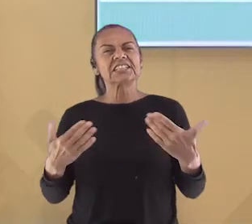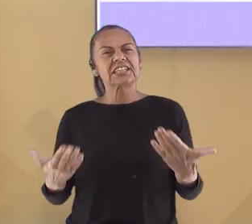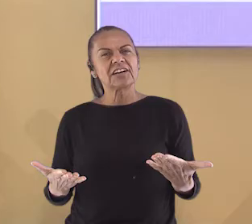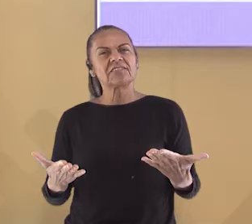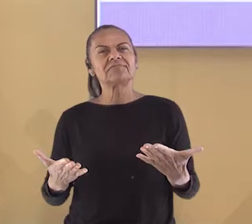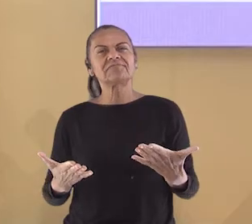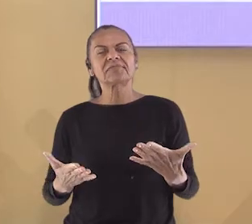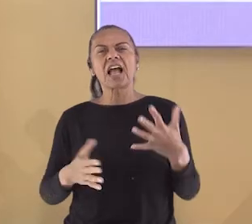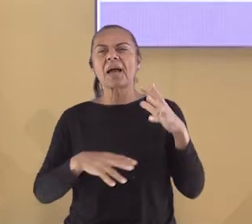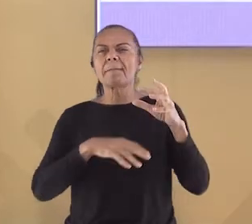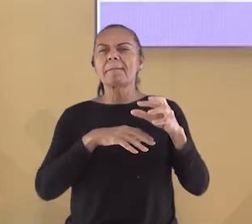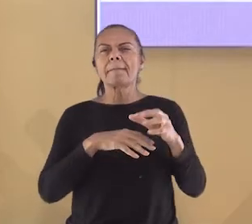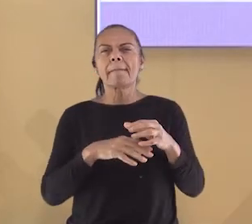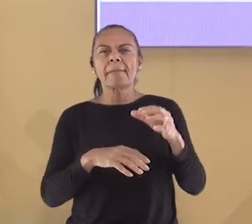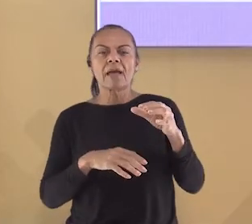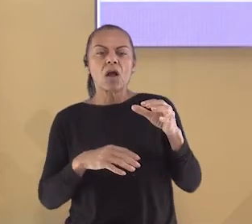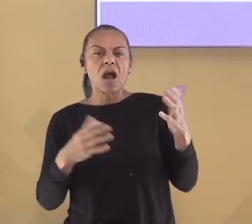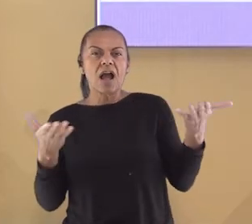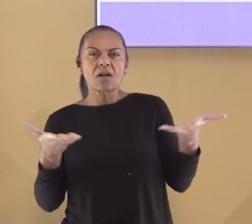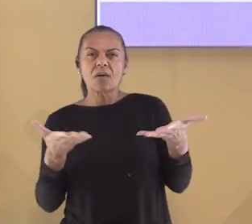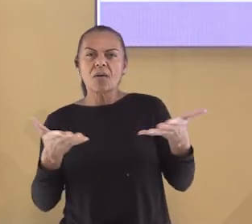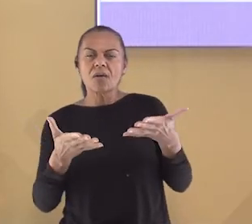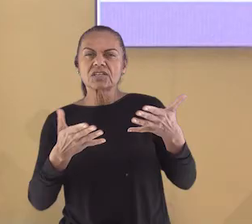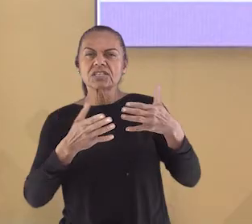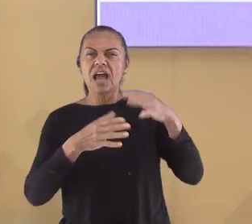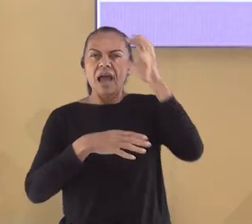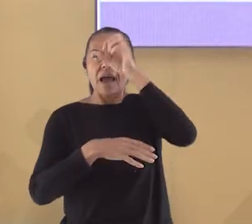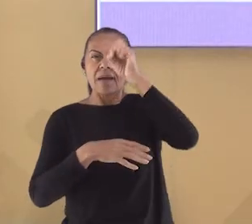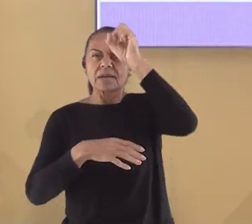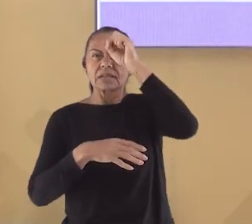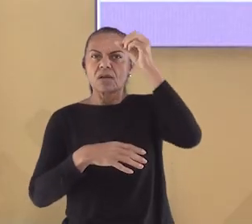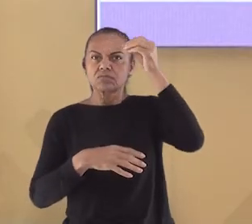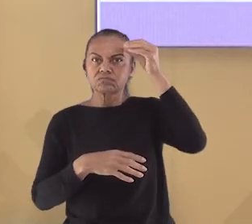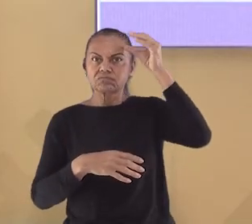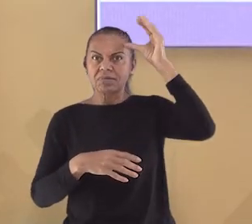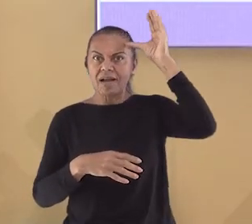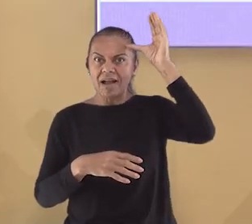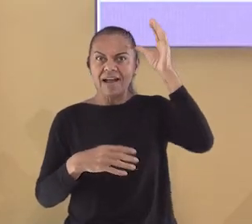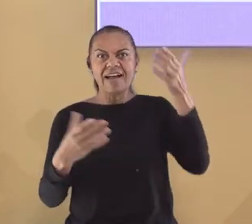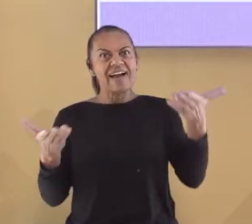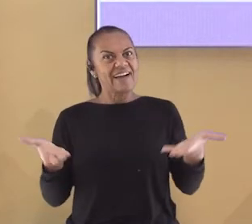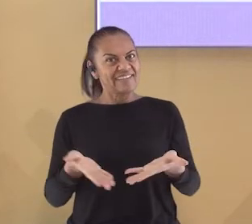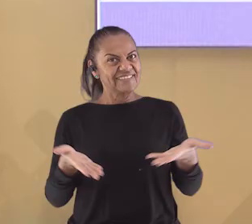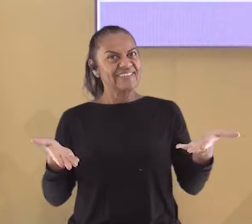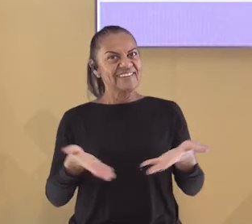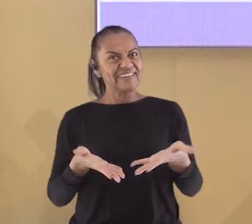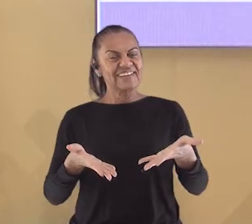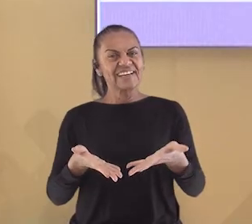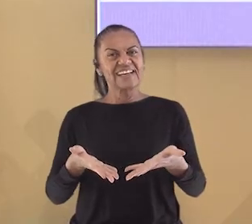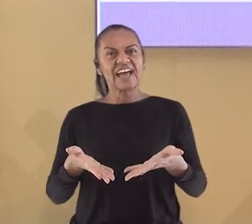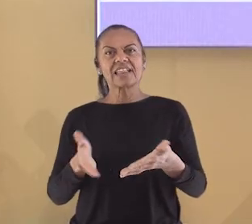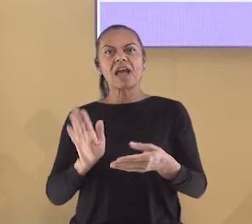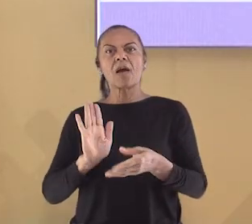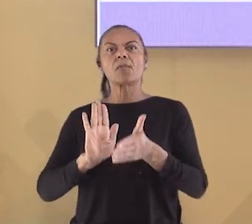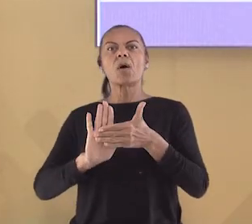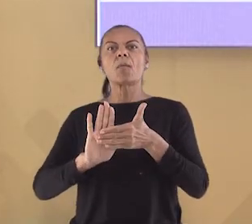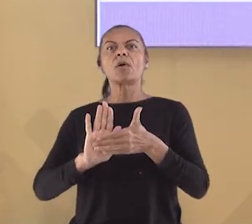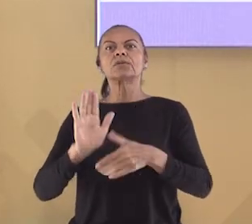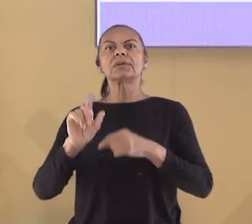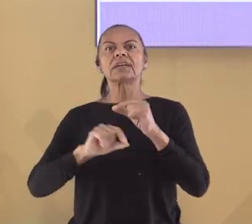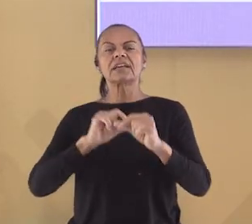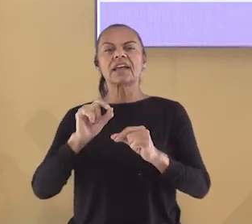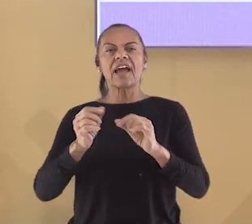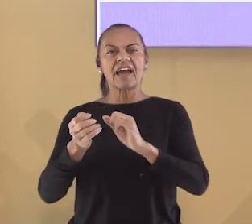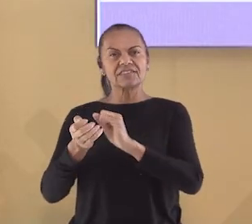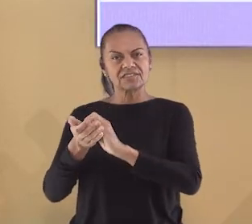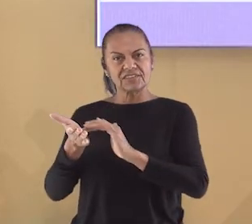desses conhecimentos, aprendemos nessa aula e agora eu quero propor uma atividade. Com base nas informações